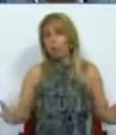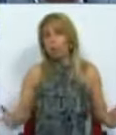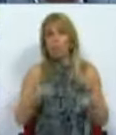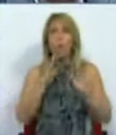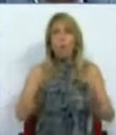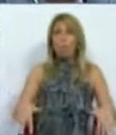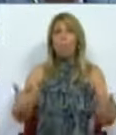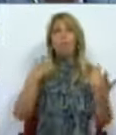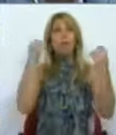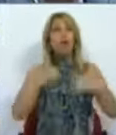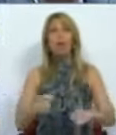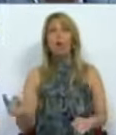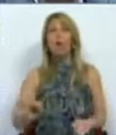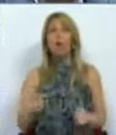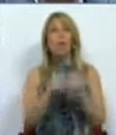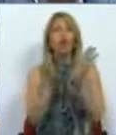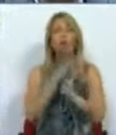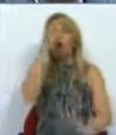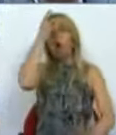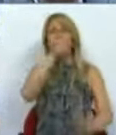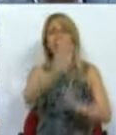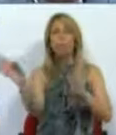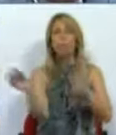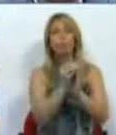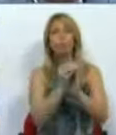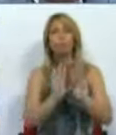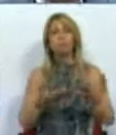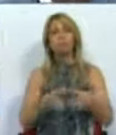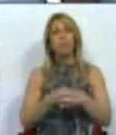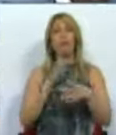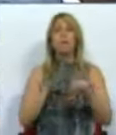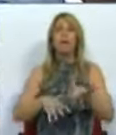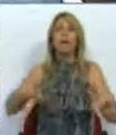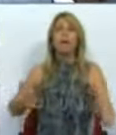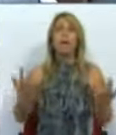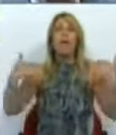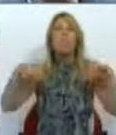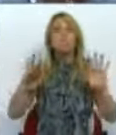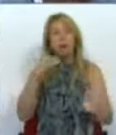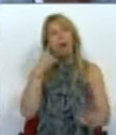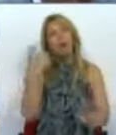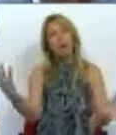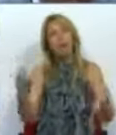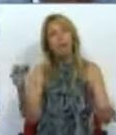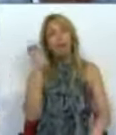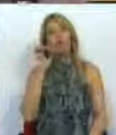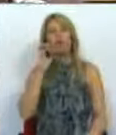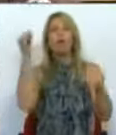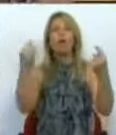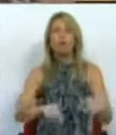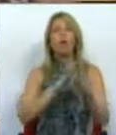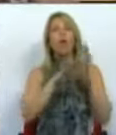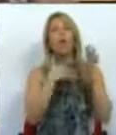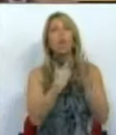não concordar com todas as opiniões veiculadas no colóquio parlamentar, mas reconhecemos a sua valia num quadro de